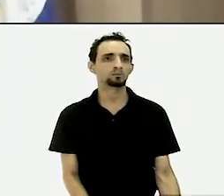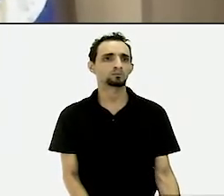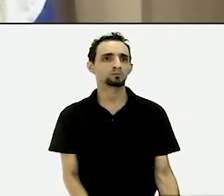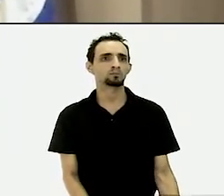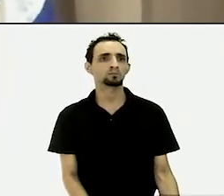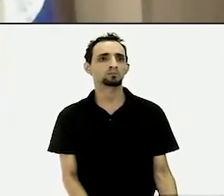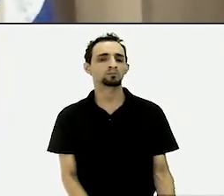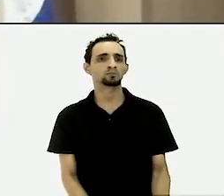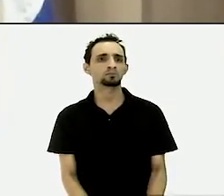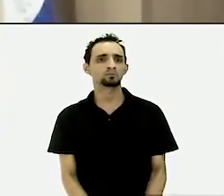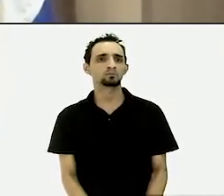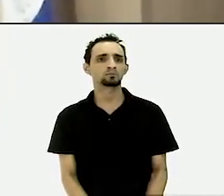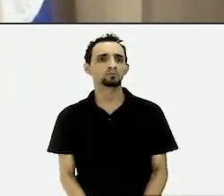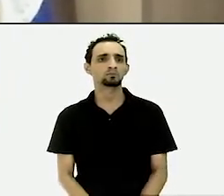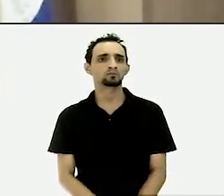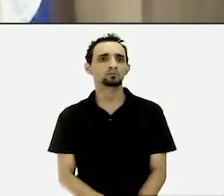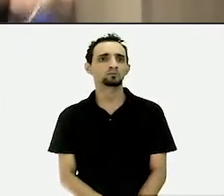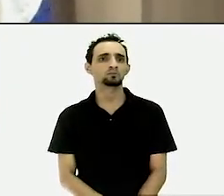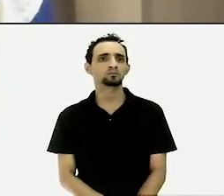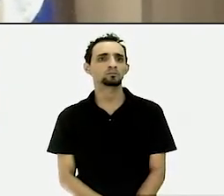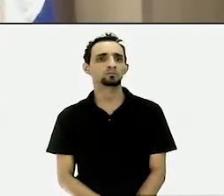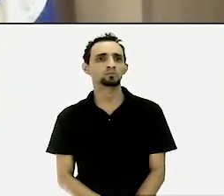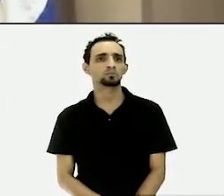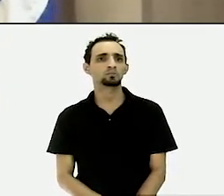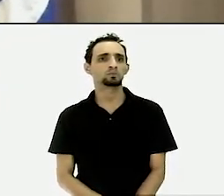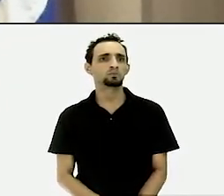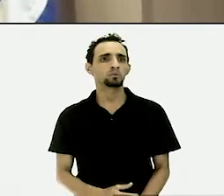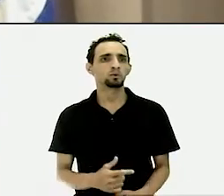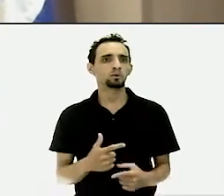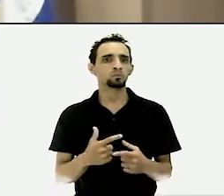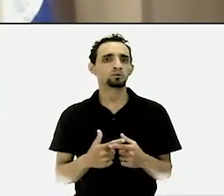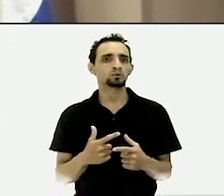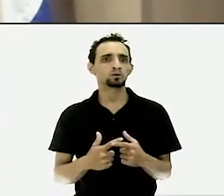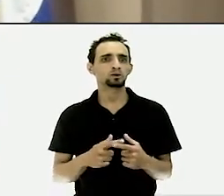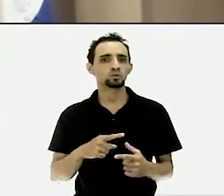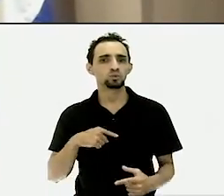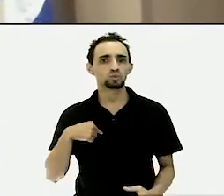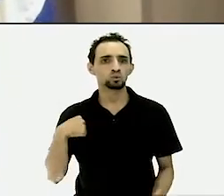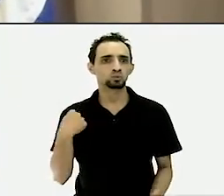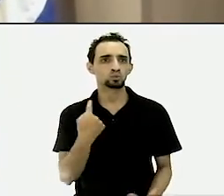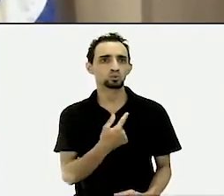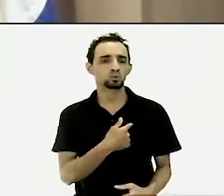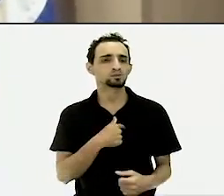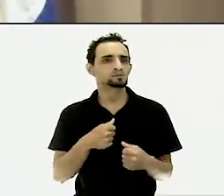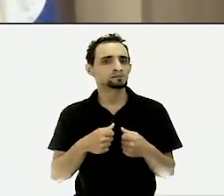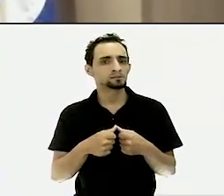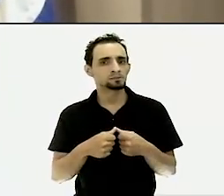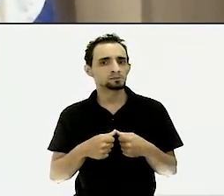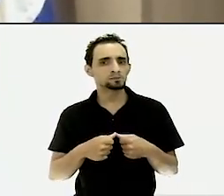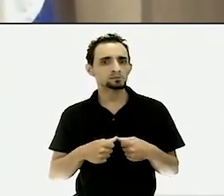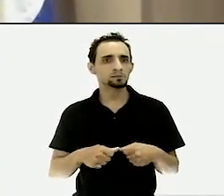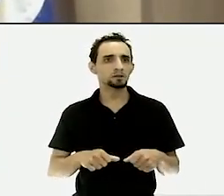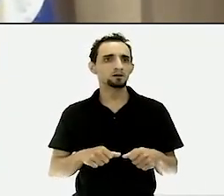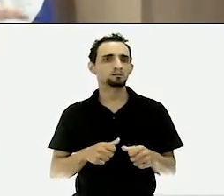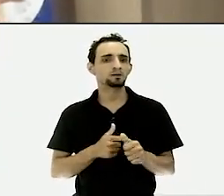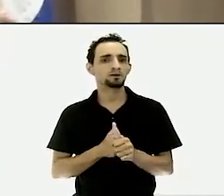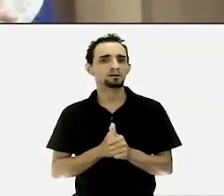para o Everton, uma população feliz, uma população que sentia nos seus